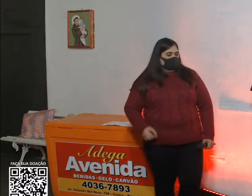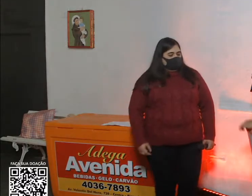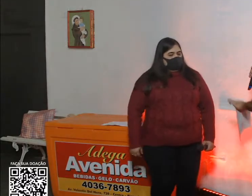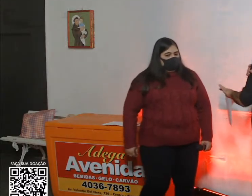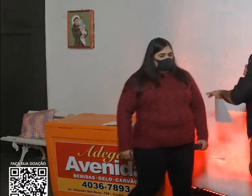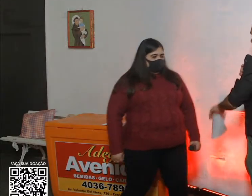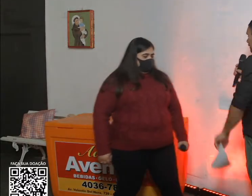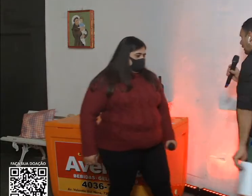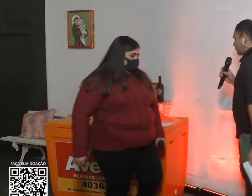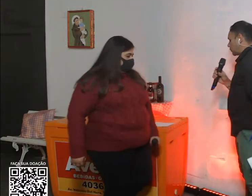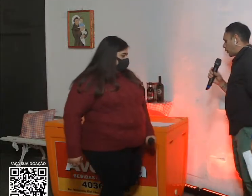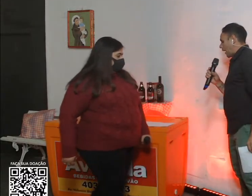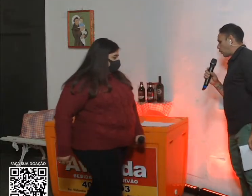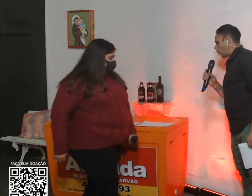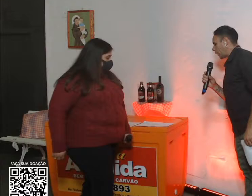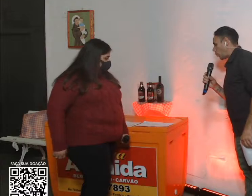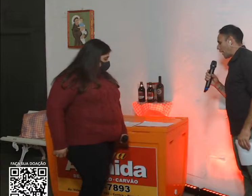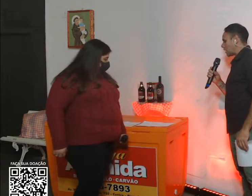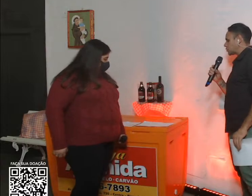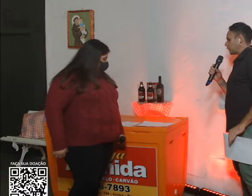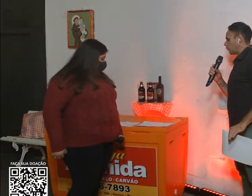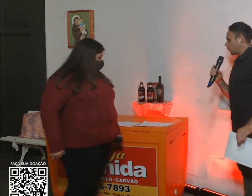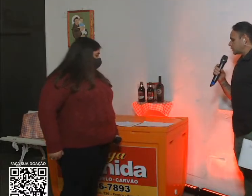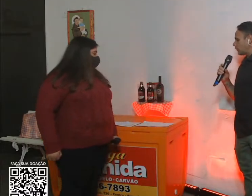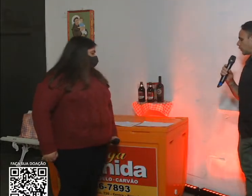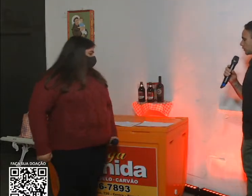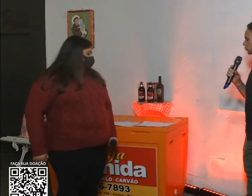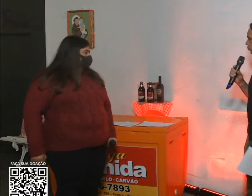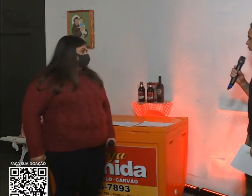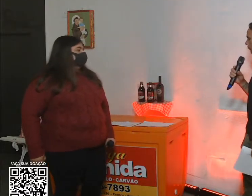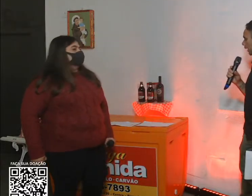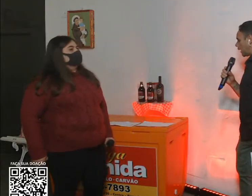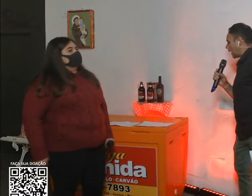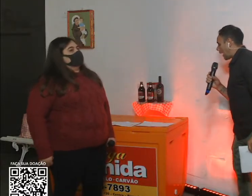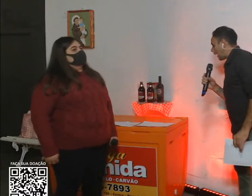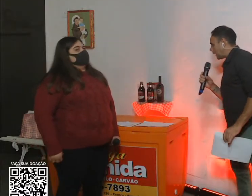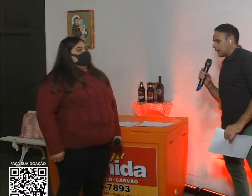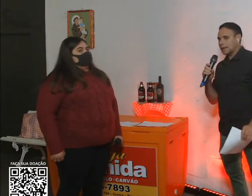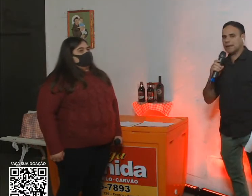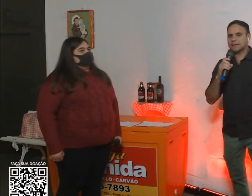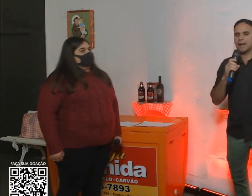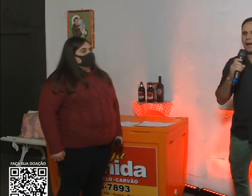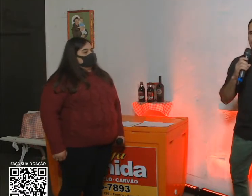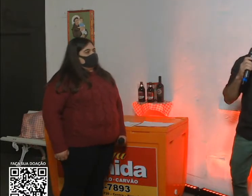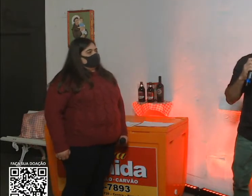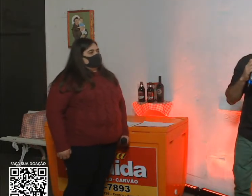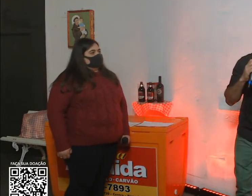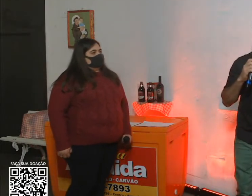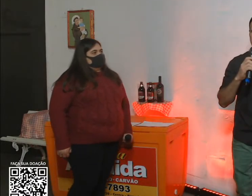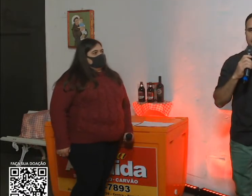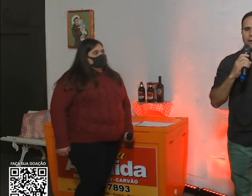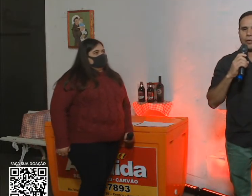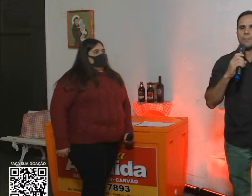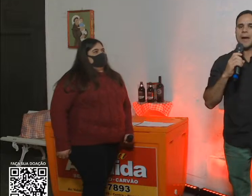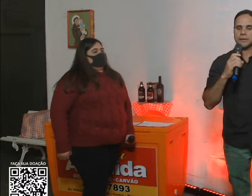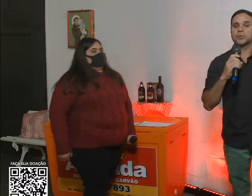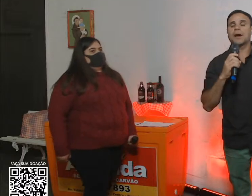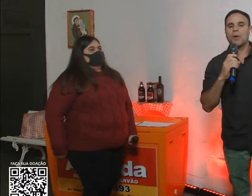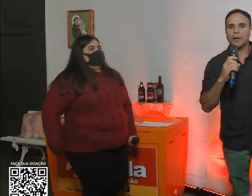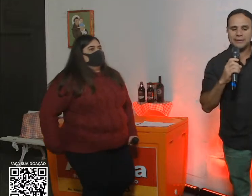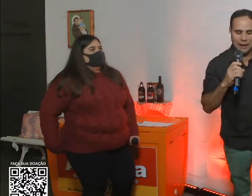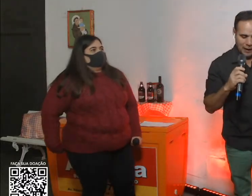legal. Quem está levando, sabe o quê? Está levando agora um arranjo de flores da Flora Sudô. É a